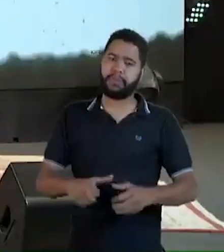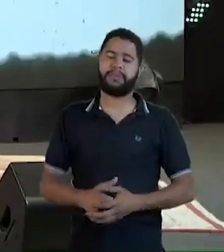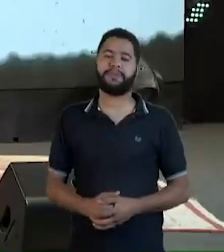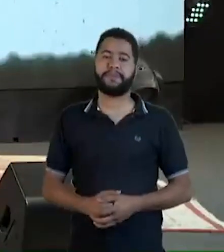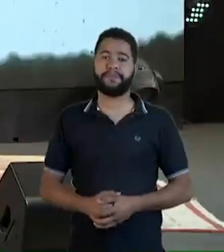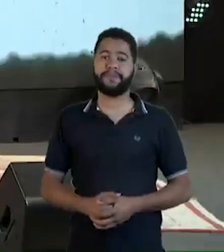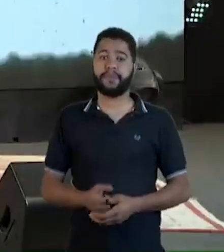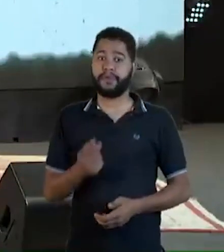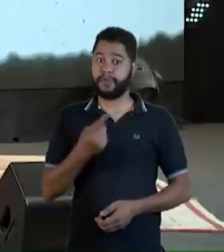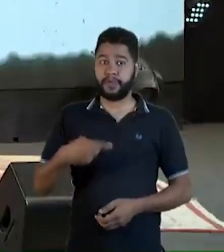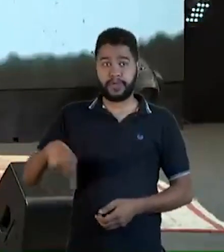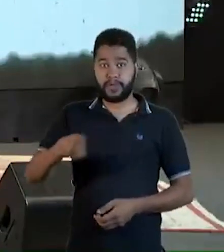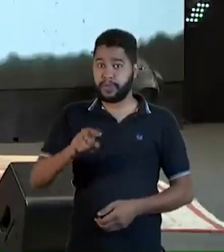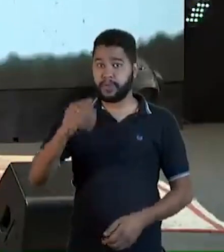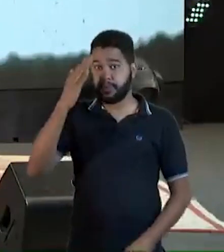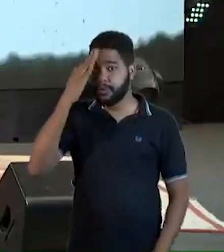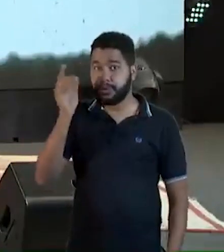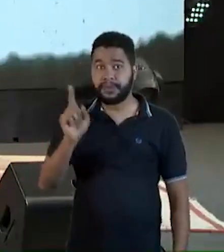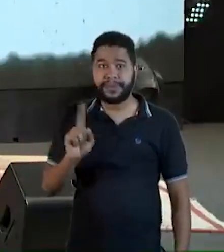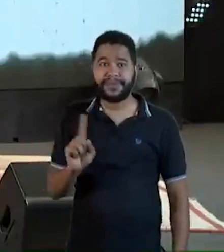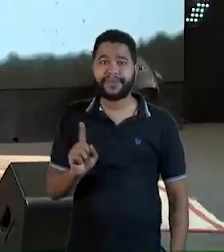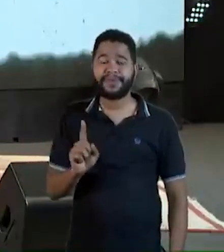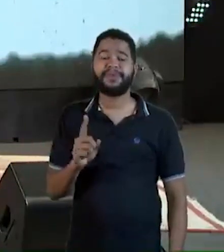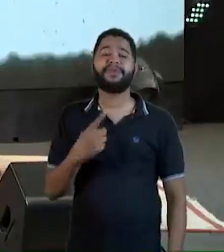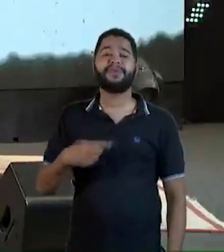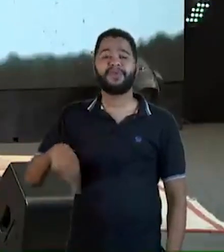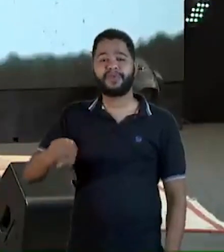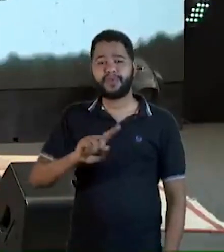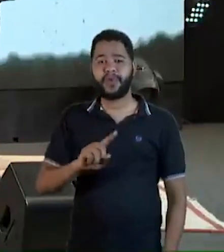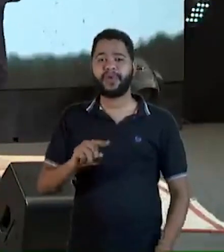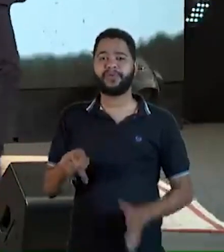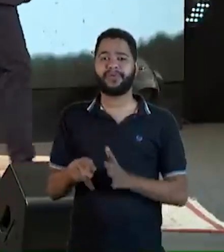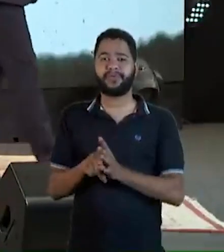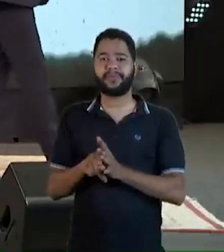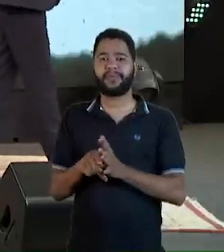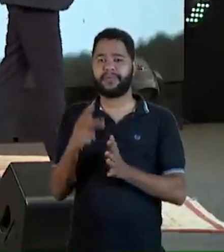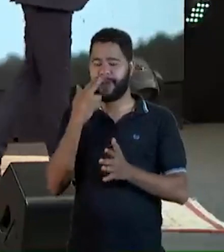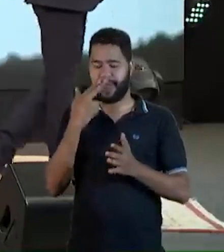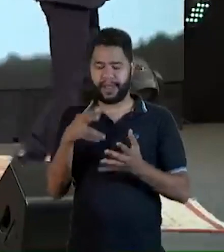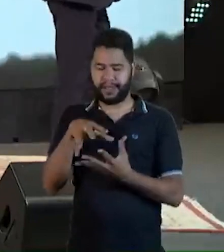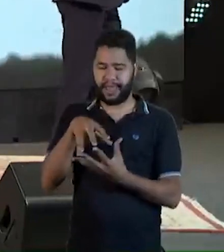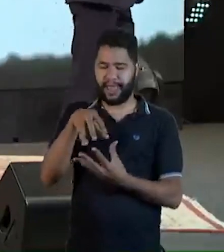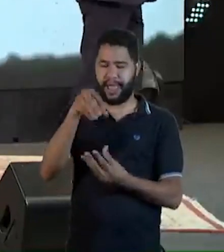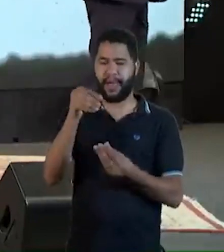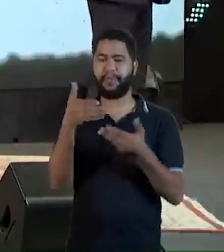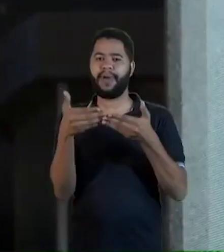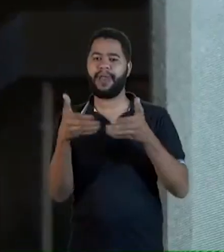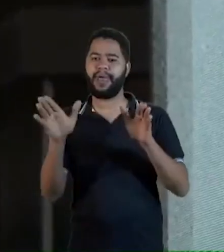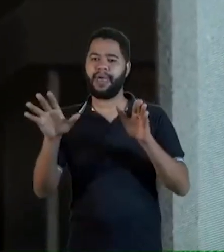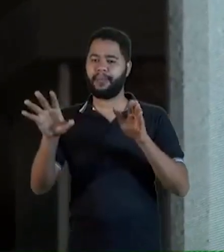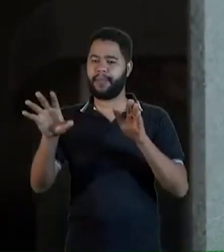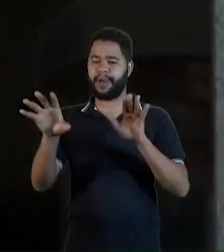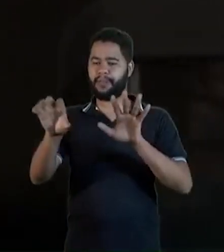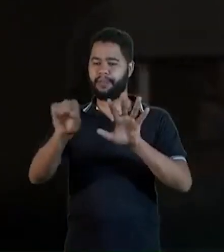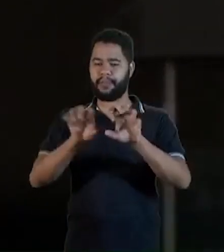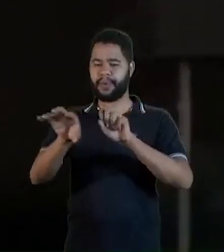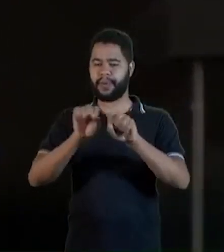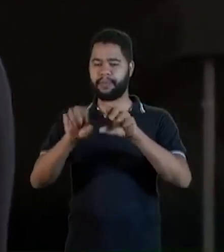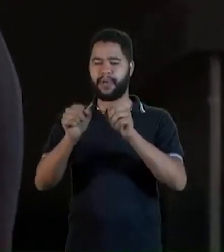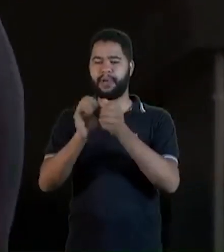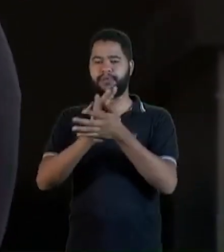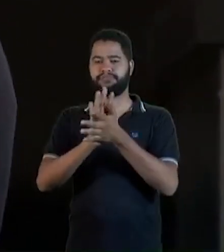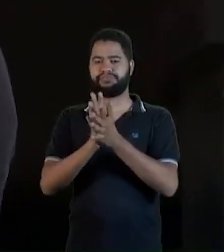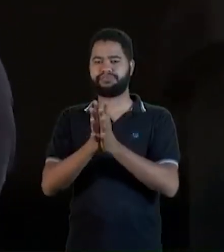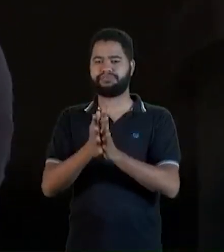esse nós não entendermos isso nós vamos deixar a porta da nossa alma aberta para ser machucada